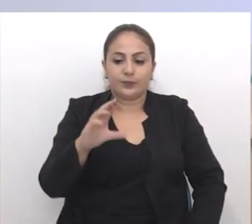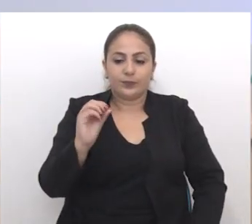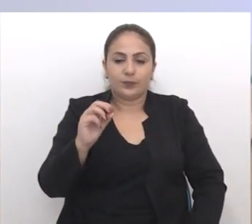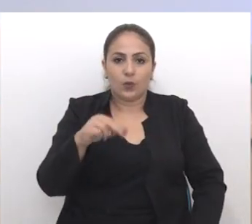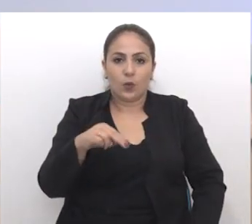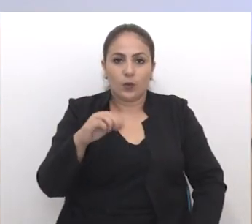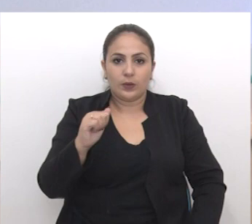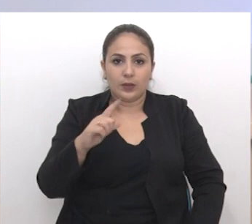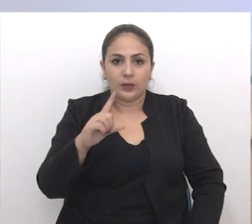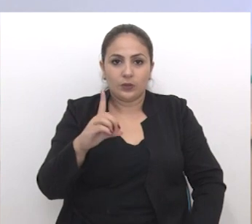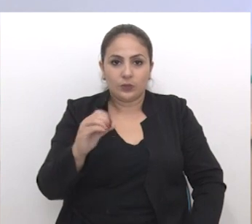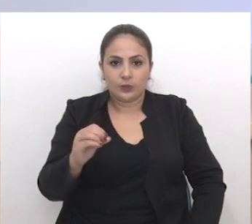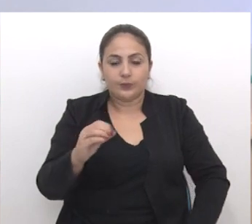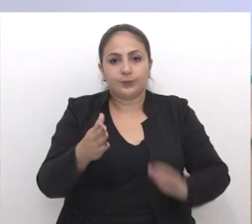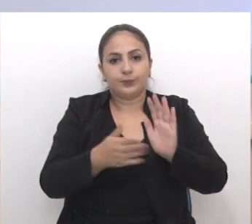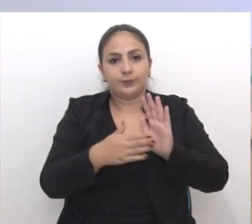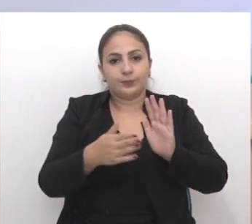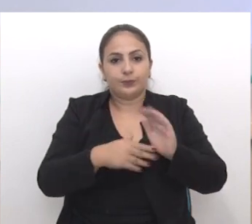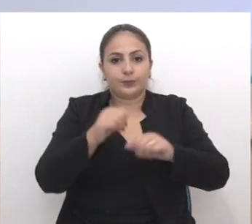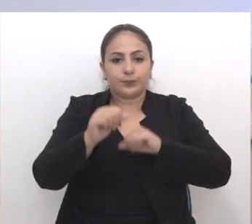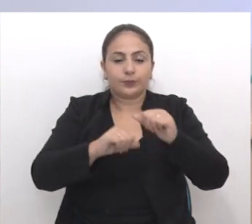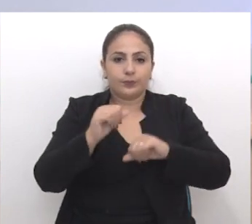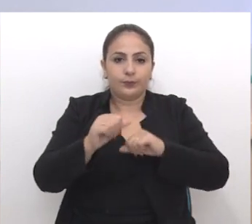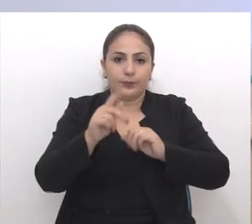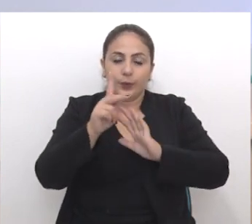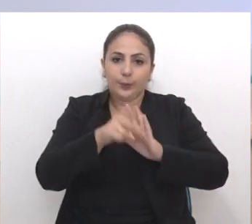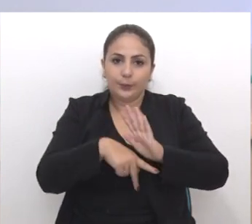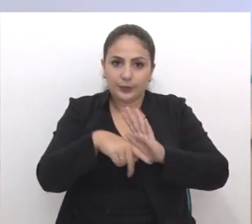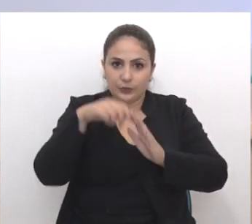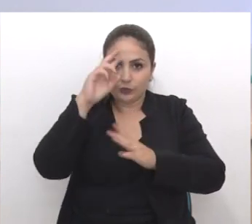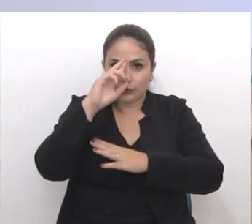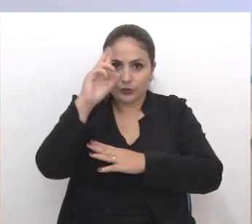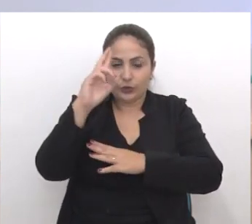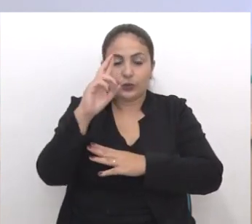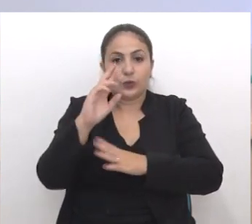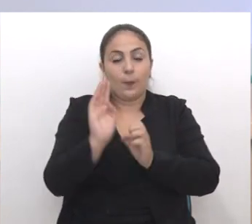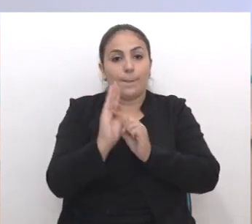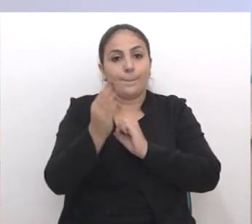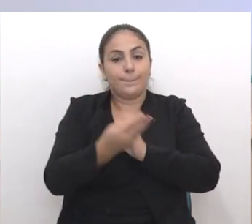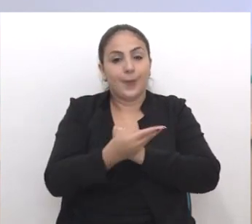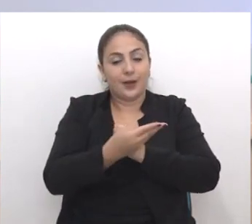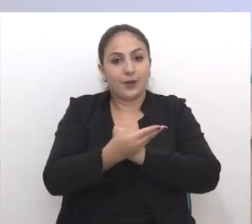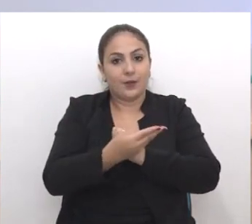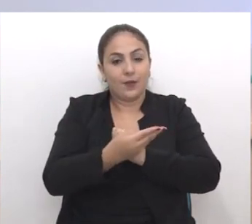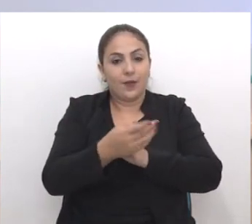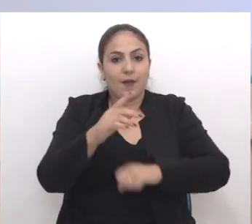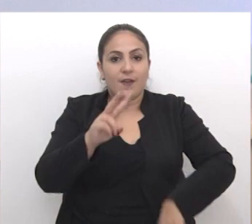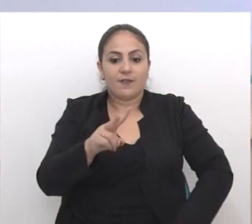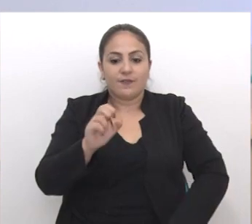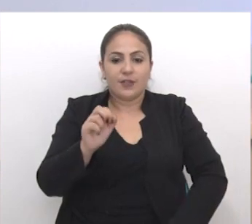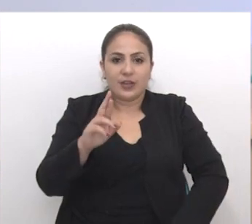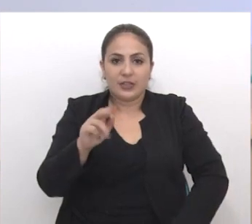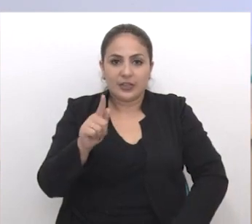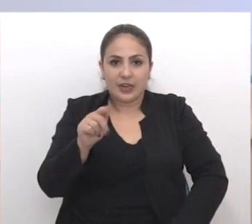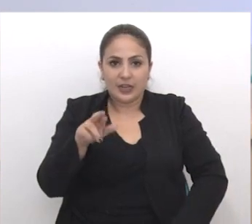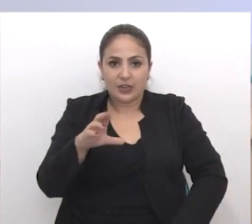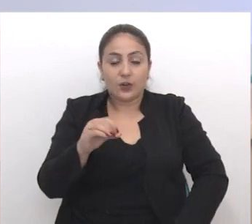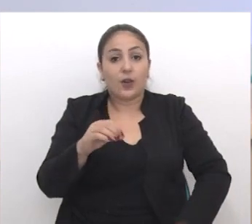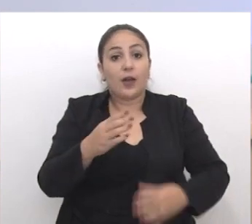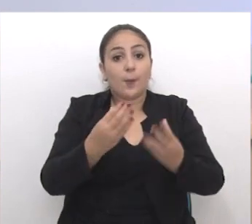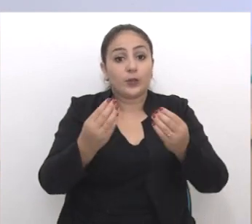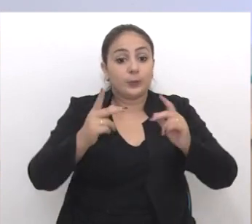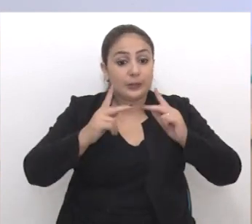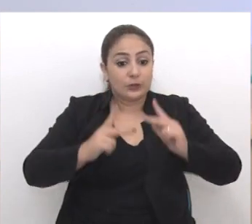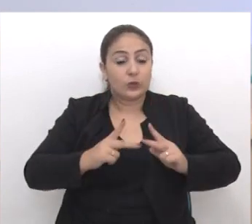a proposta para alterar o plano diretor do bairro Vergueiro. Esta é uma reivindicação de empreendedores que